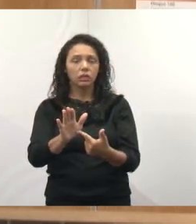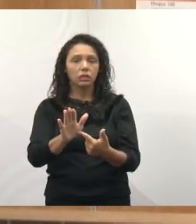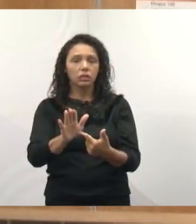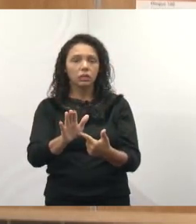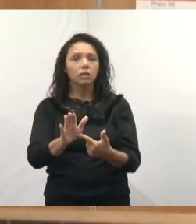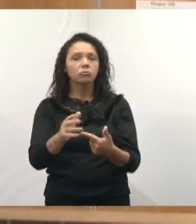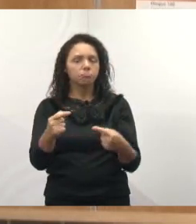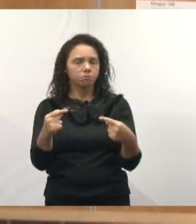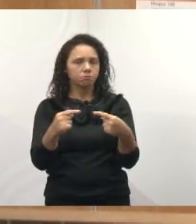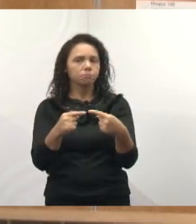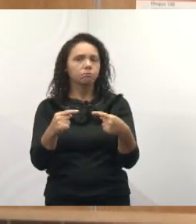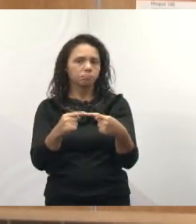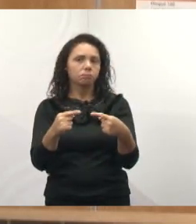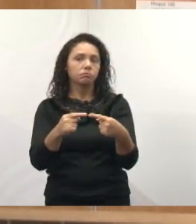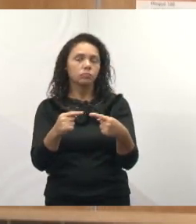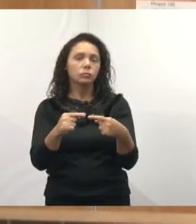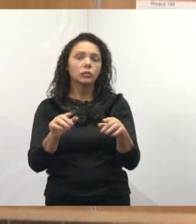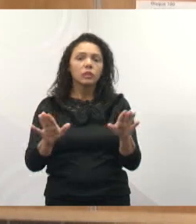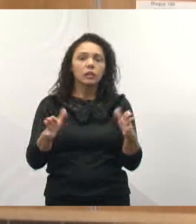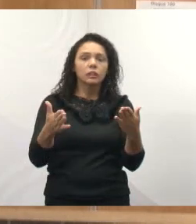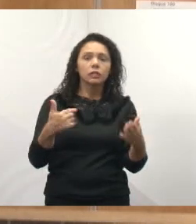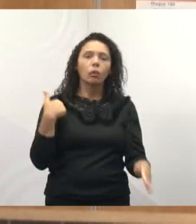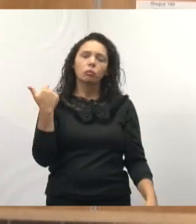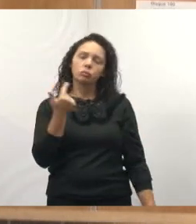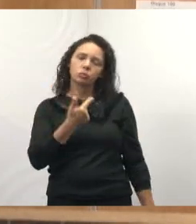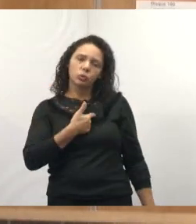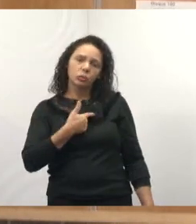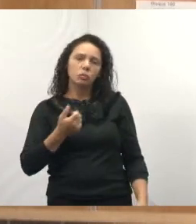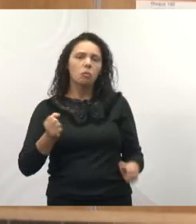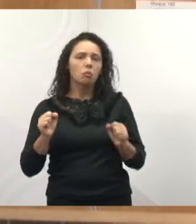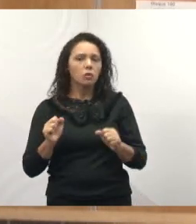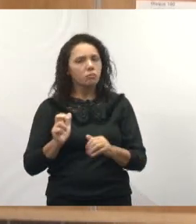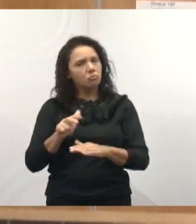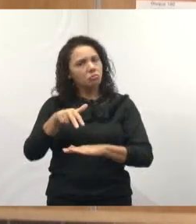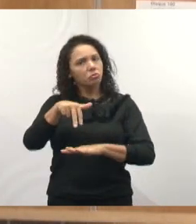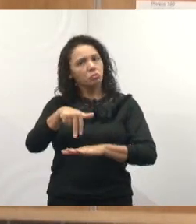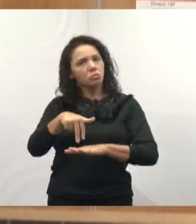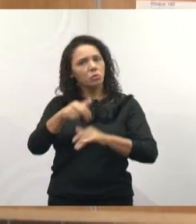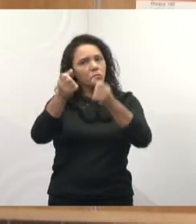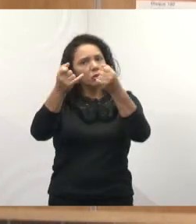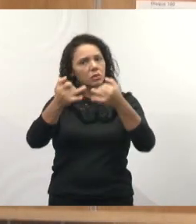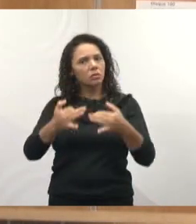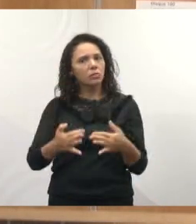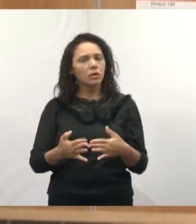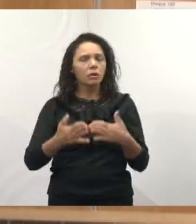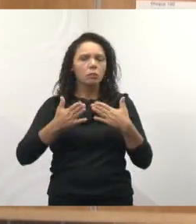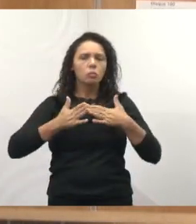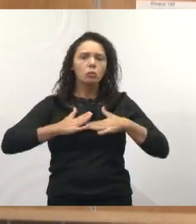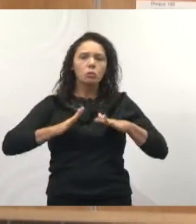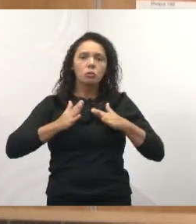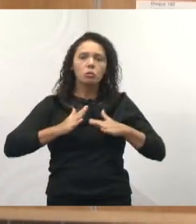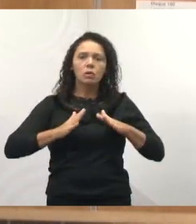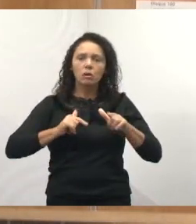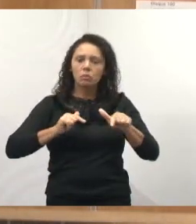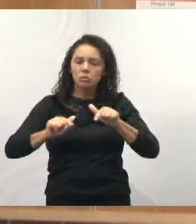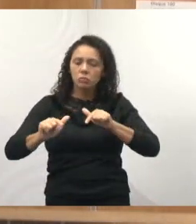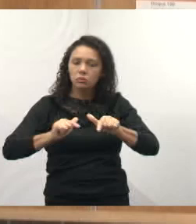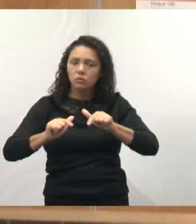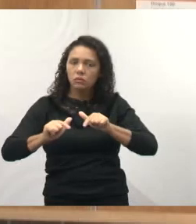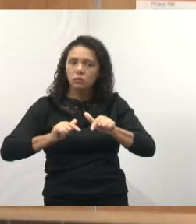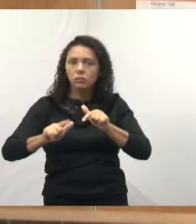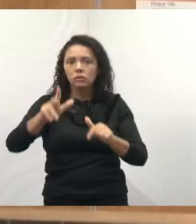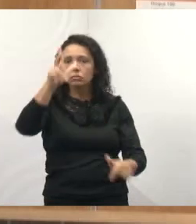tribuna com mais tranquilidade para poder falar do trabalho que o prefeito Isaías Santana vem fazendo na nossa cidade. Porque